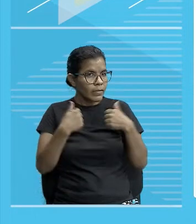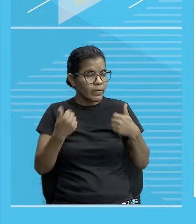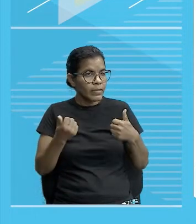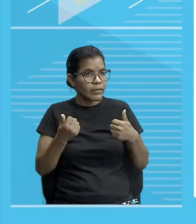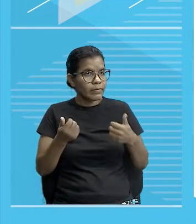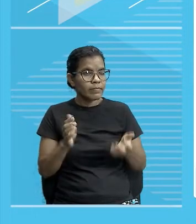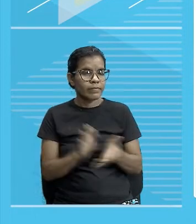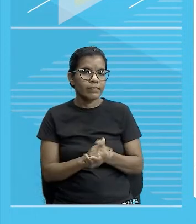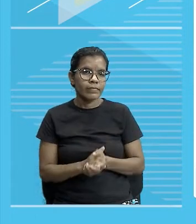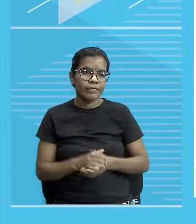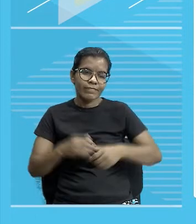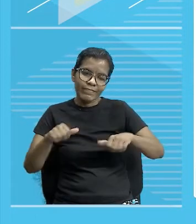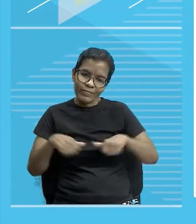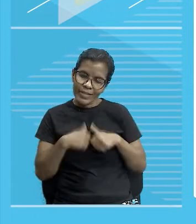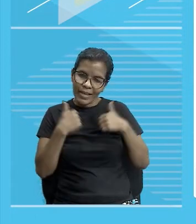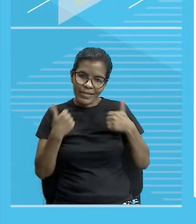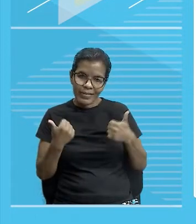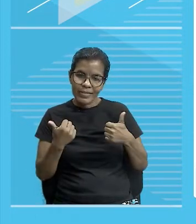ou satisfacientes